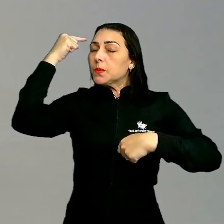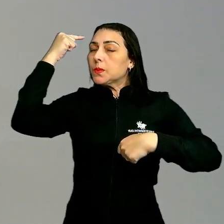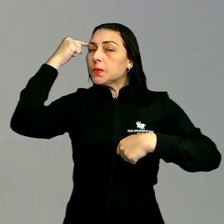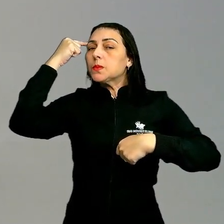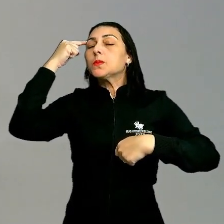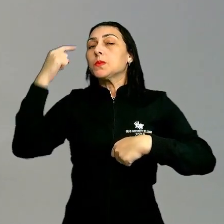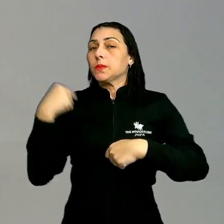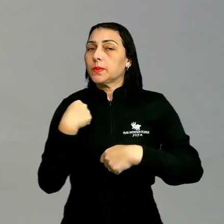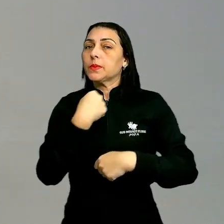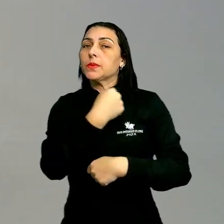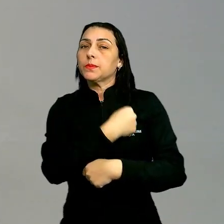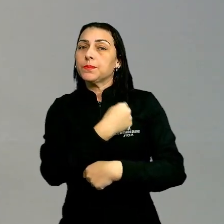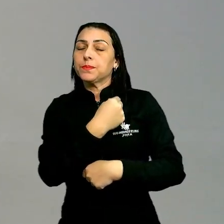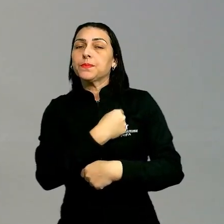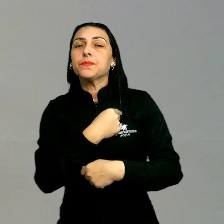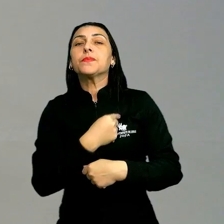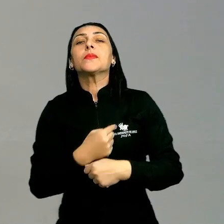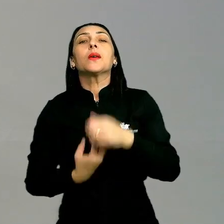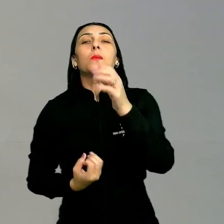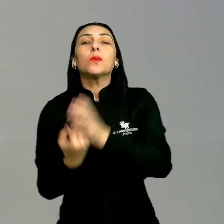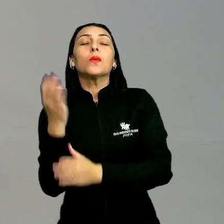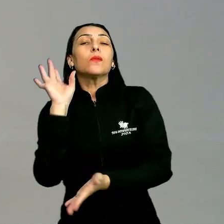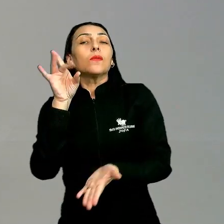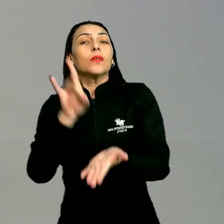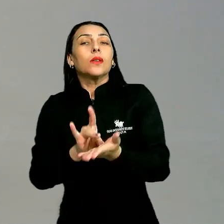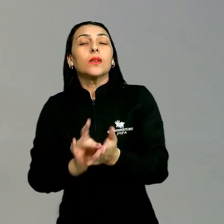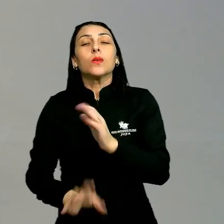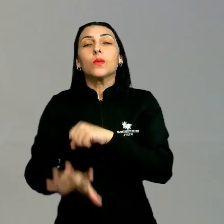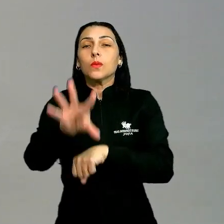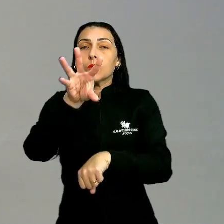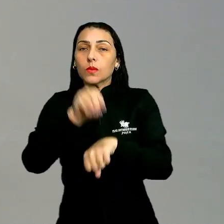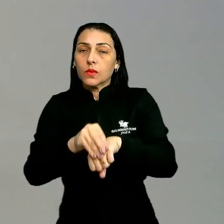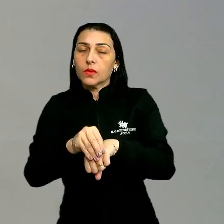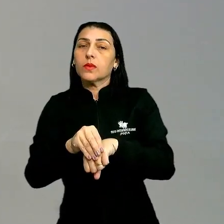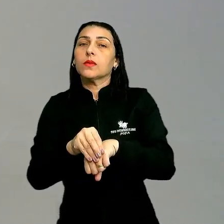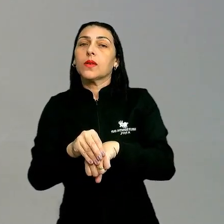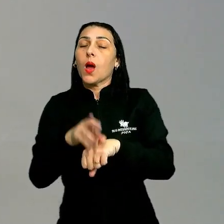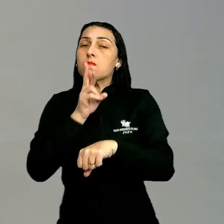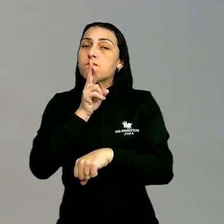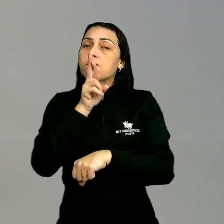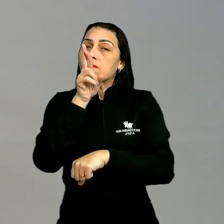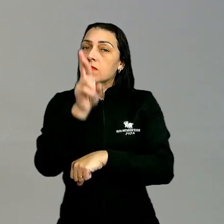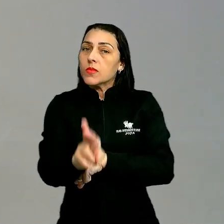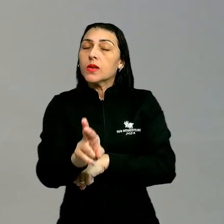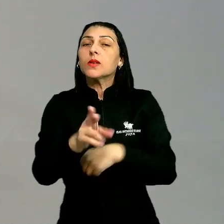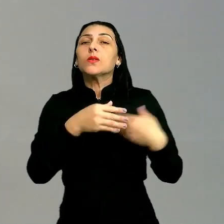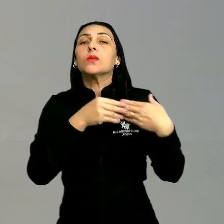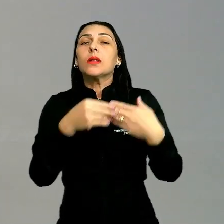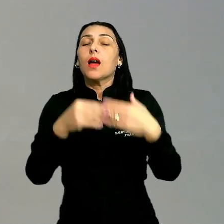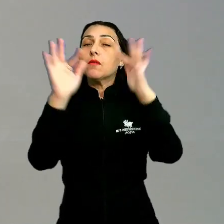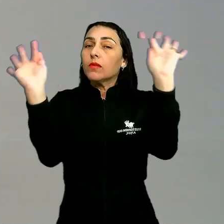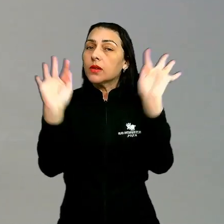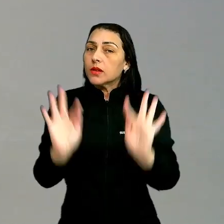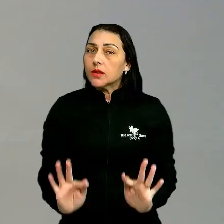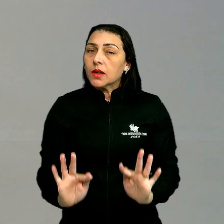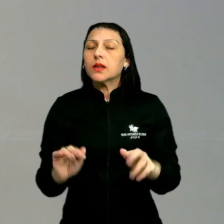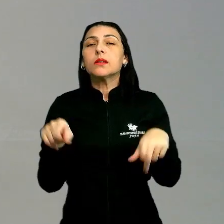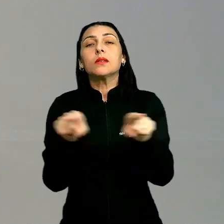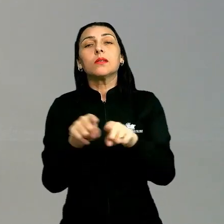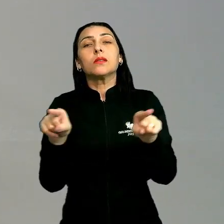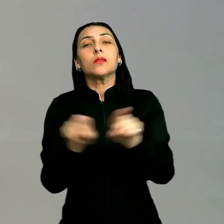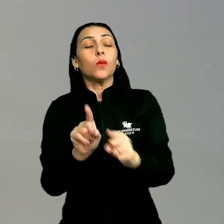mente para que produza o verdadeiro conhecimento, para que chegue ao resultado que nos leve à felicidade, porque